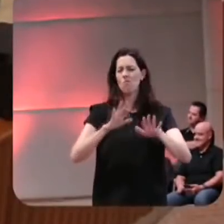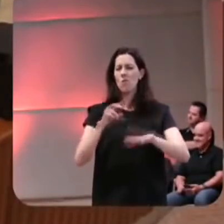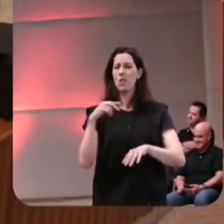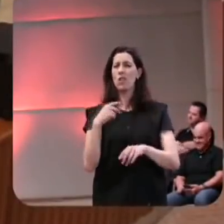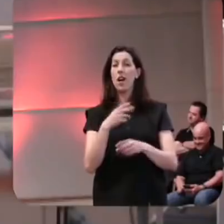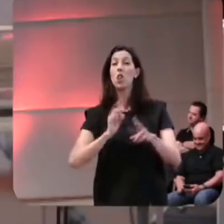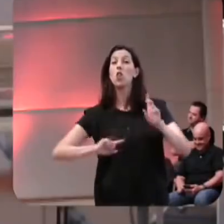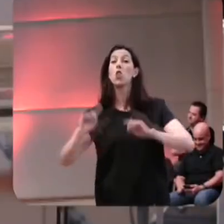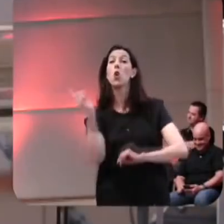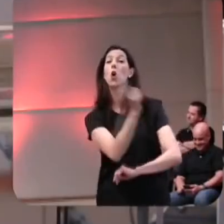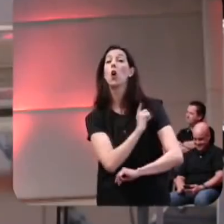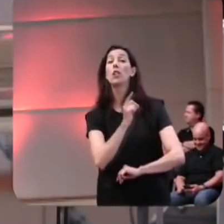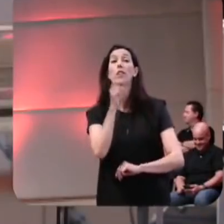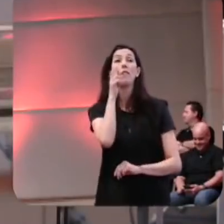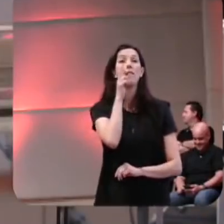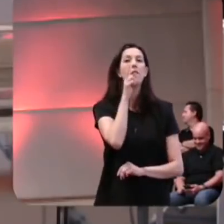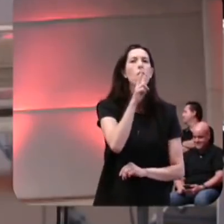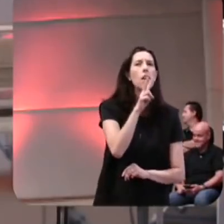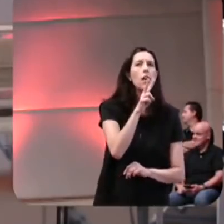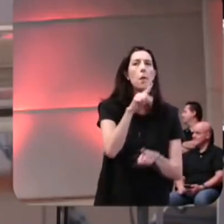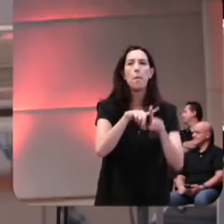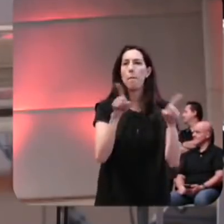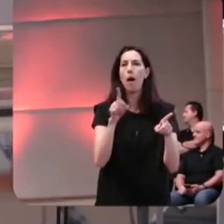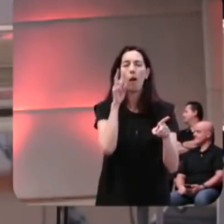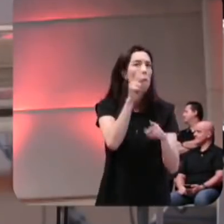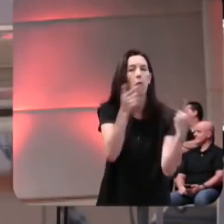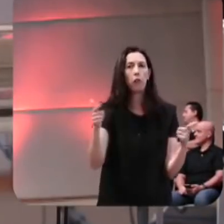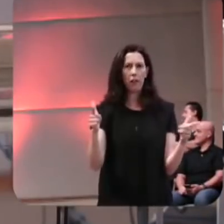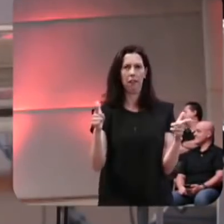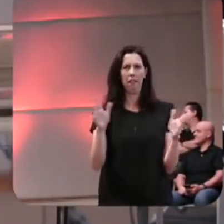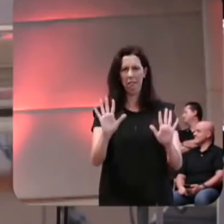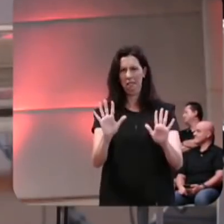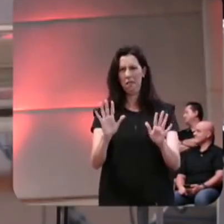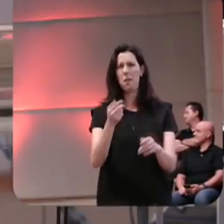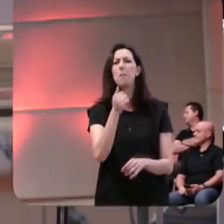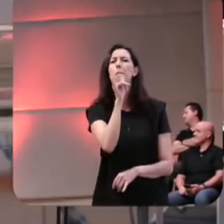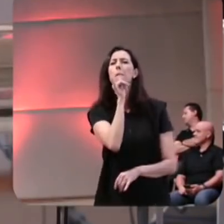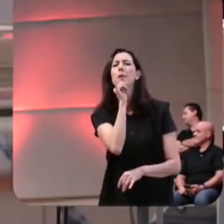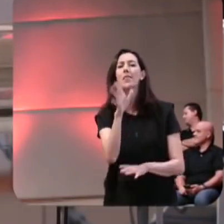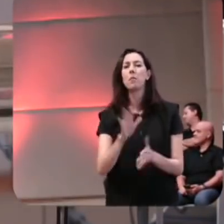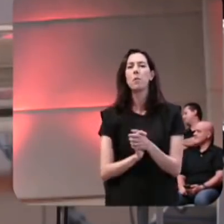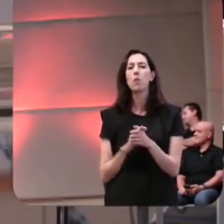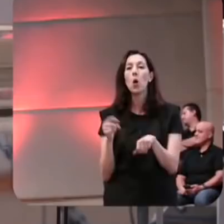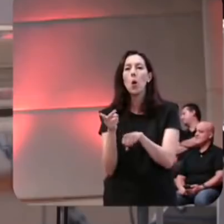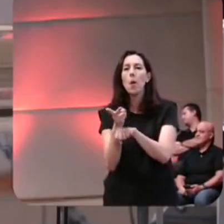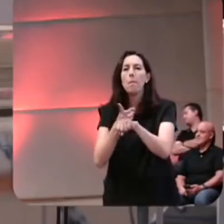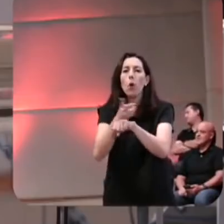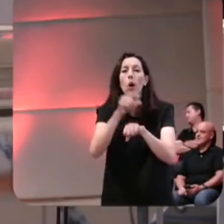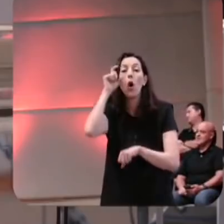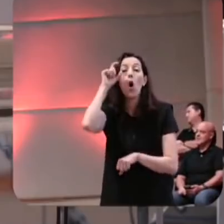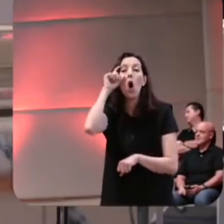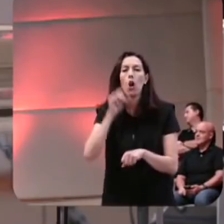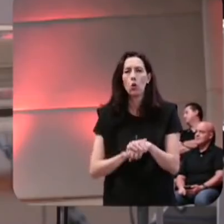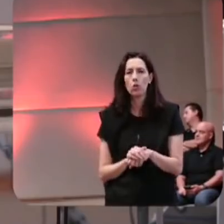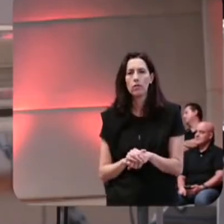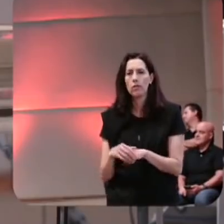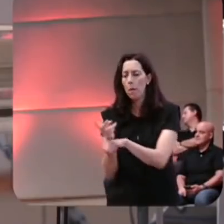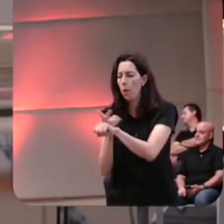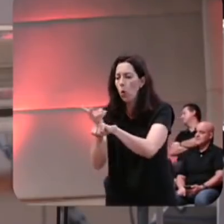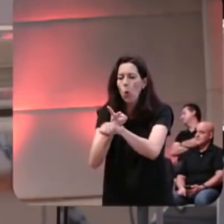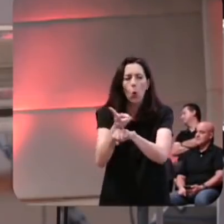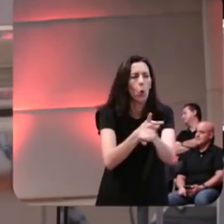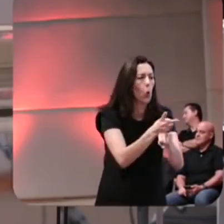estou vestido com ele e não estou vendo, não é? Coisas que são assim que acontecem. Vai procurar a chave, não